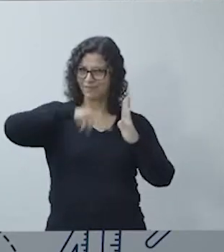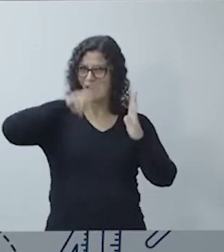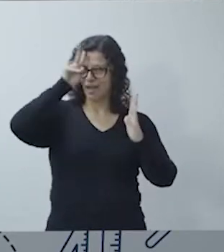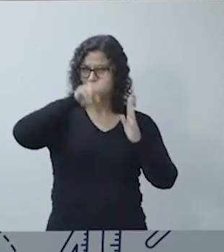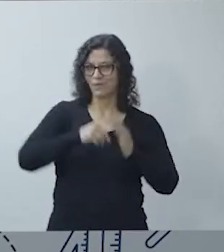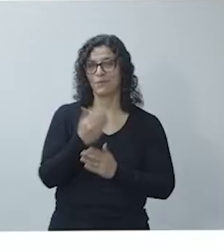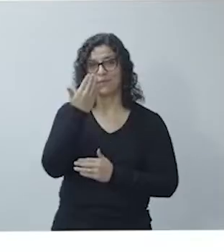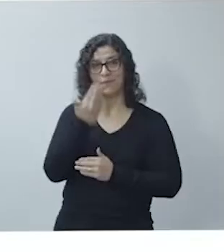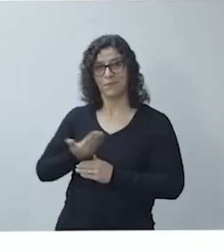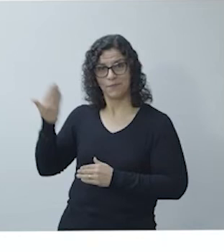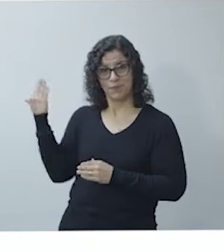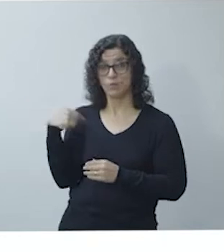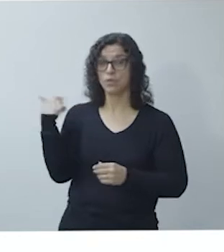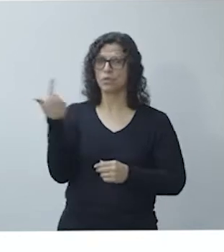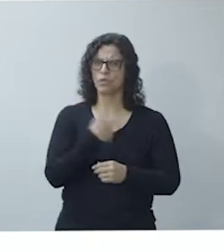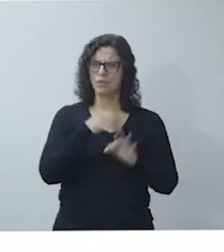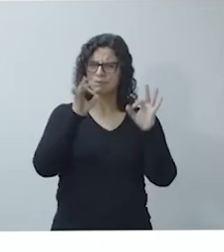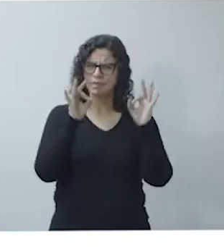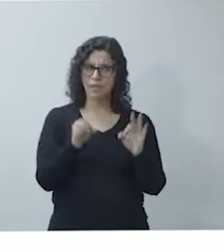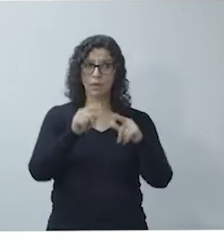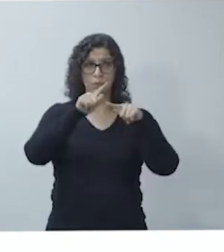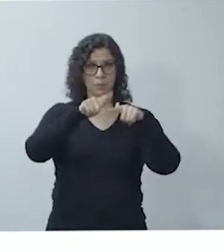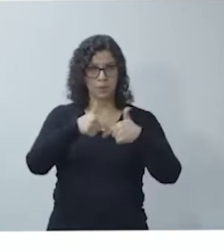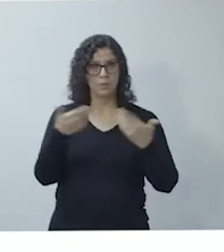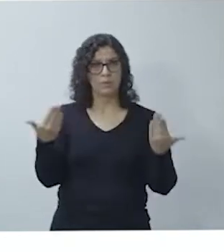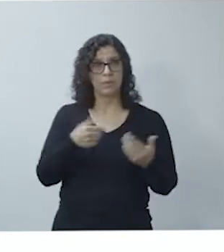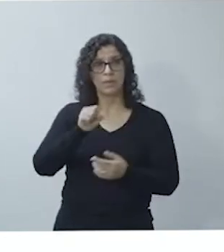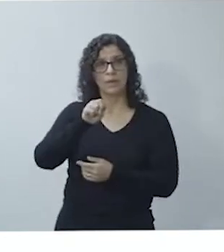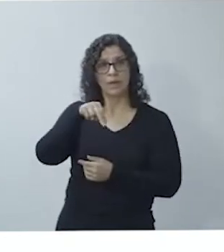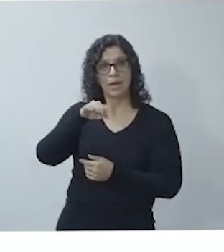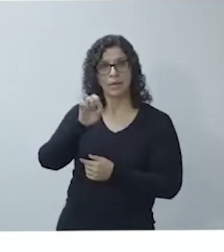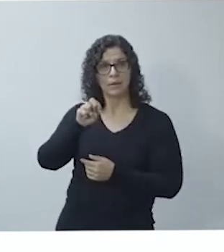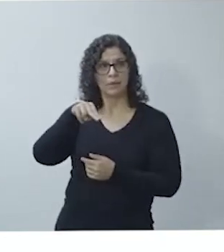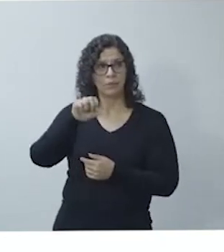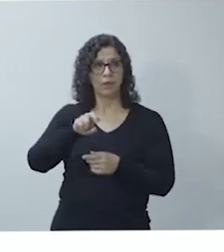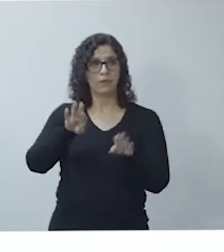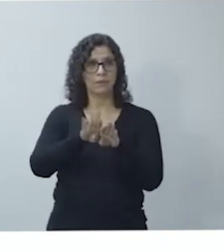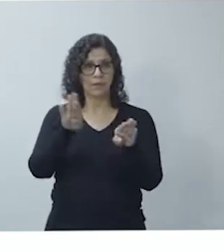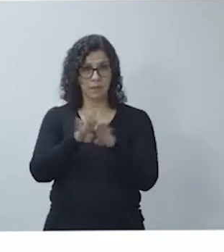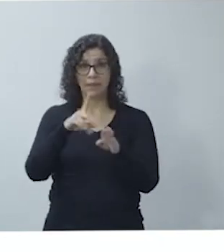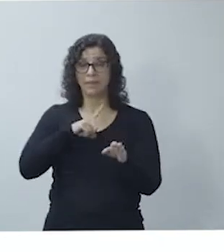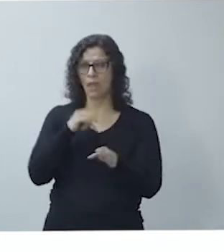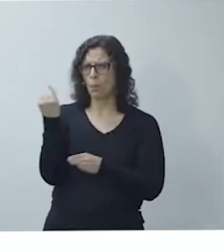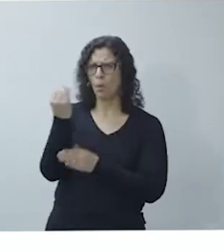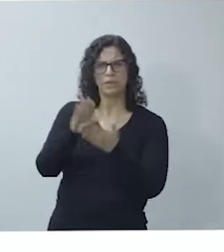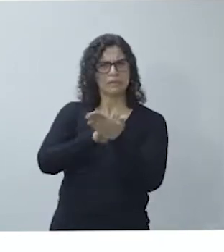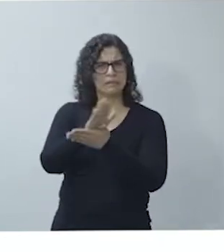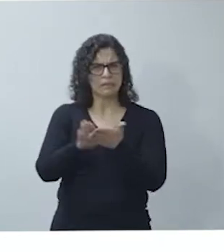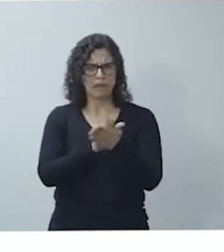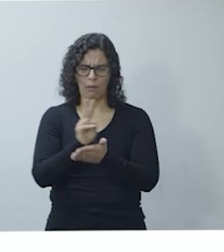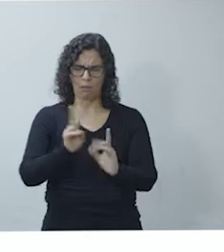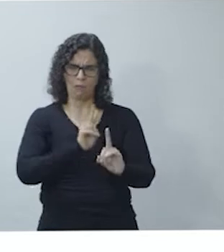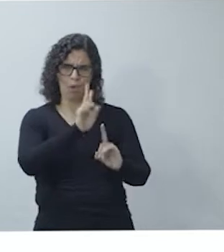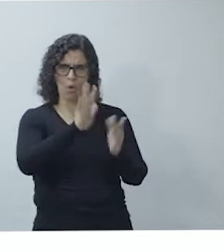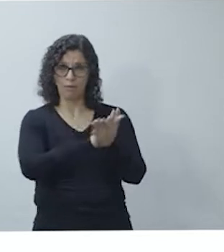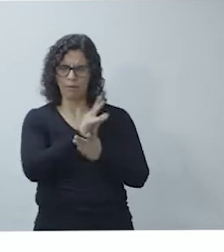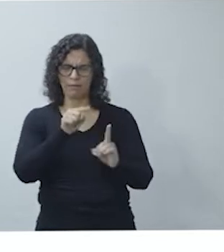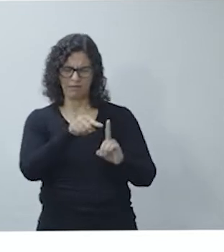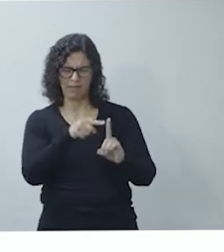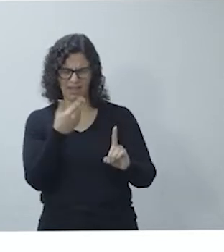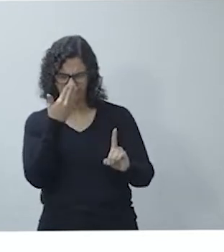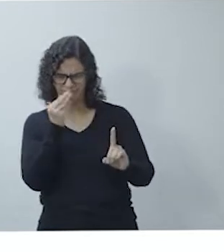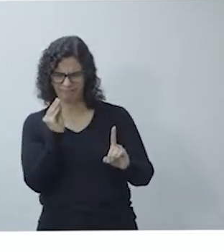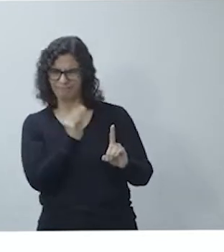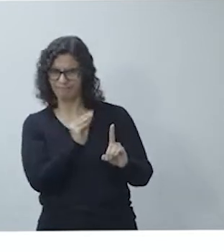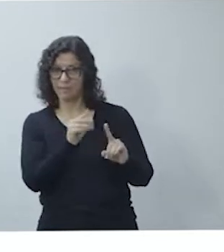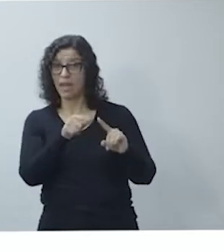lá. Precisamente por isso, Antenor, apesar de não ter importância alguma, era exceção mal vista.